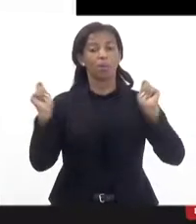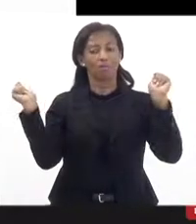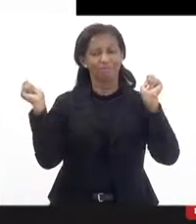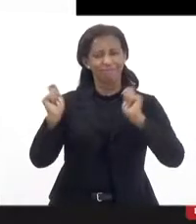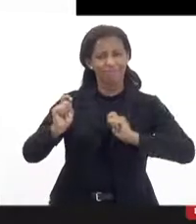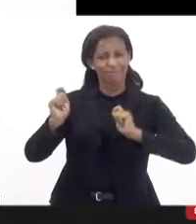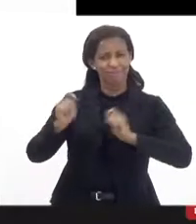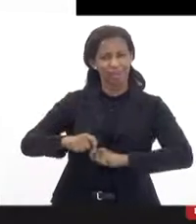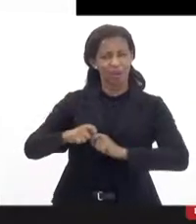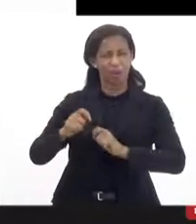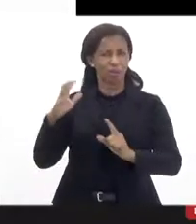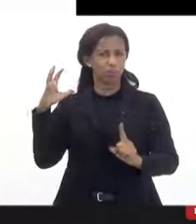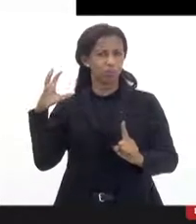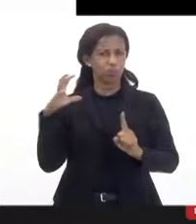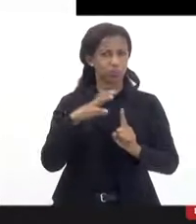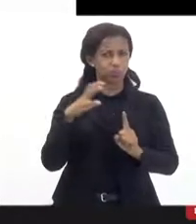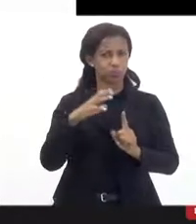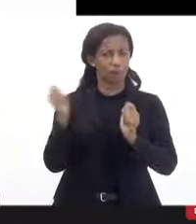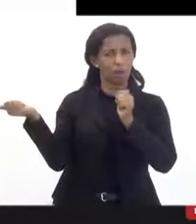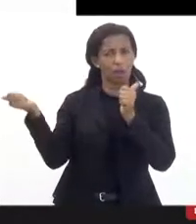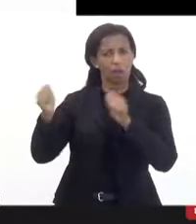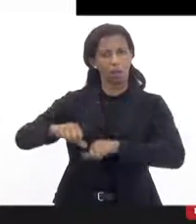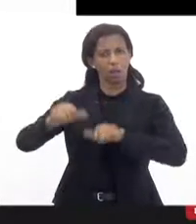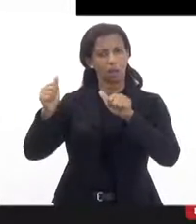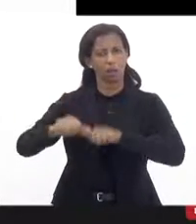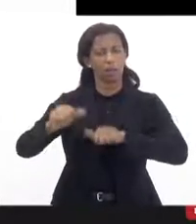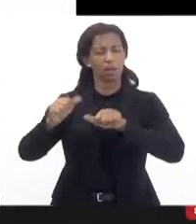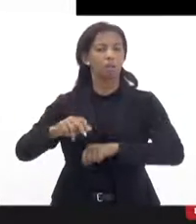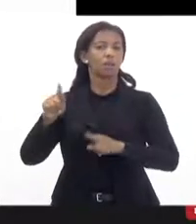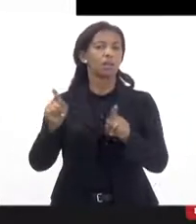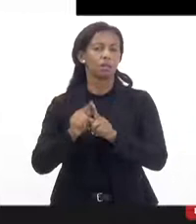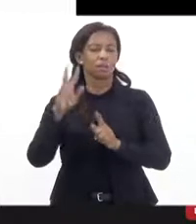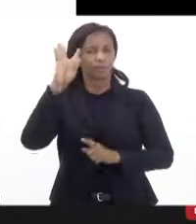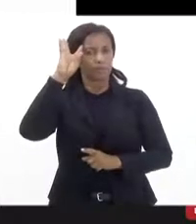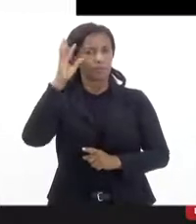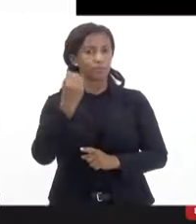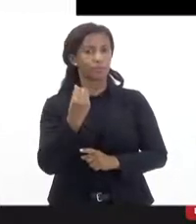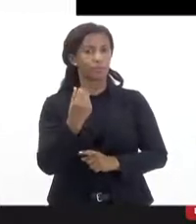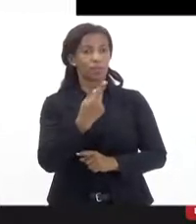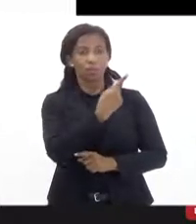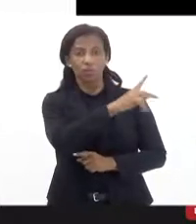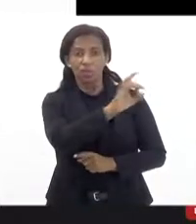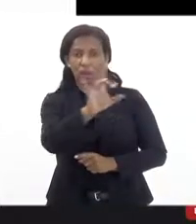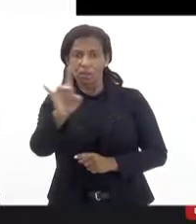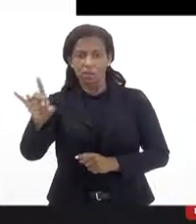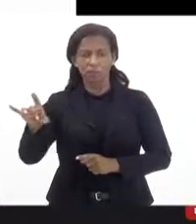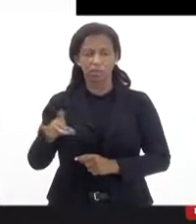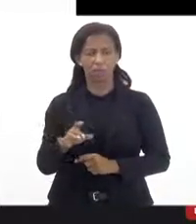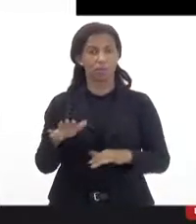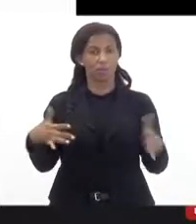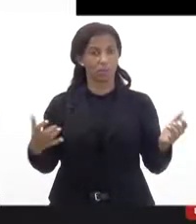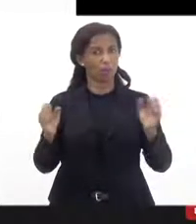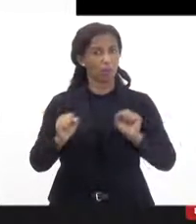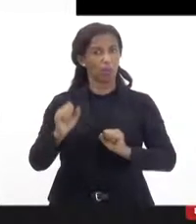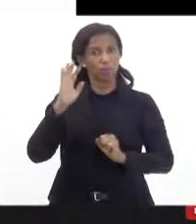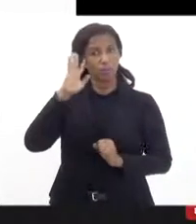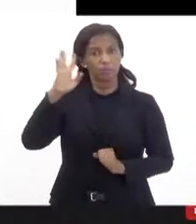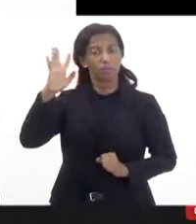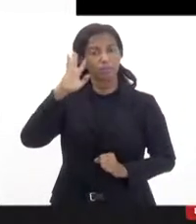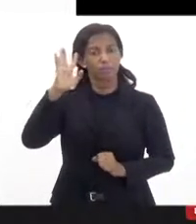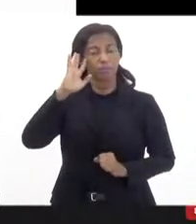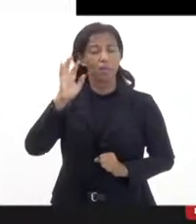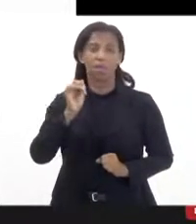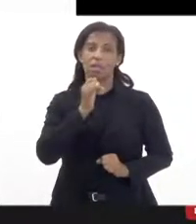capaz de influenciar as avaliações e as decisões dos seus usuários. Então, a gente pode imaginar, por exemplo,